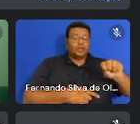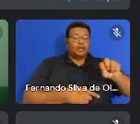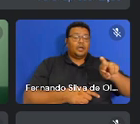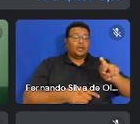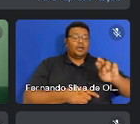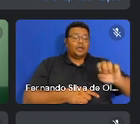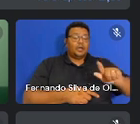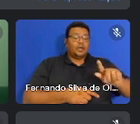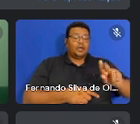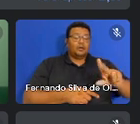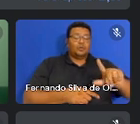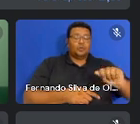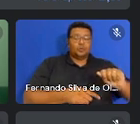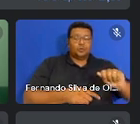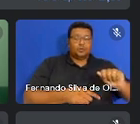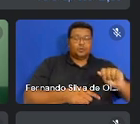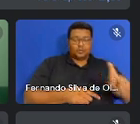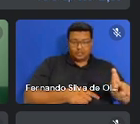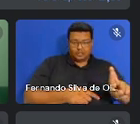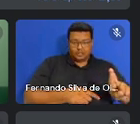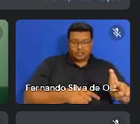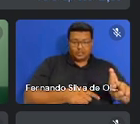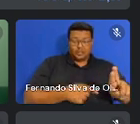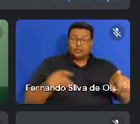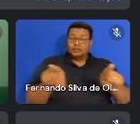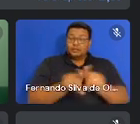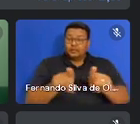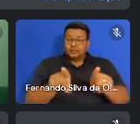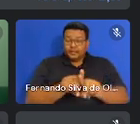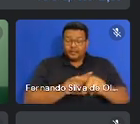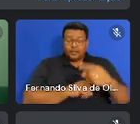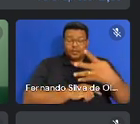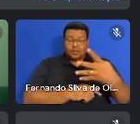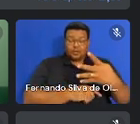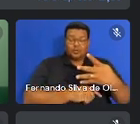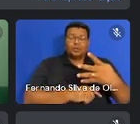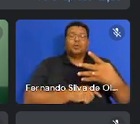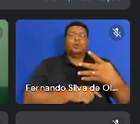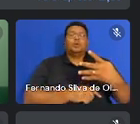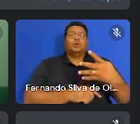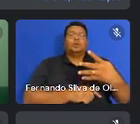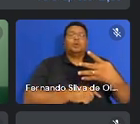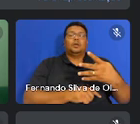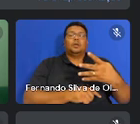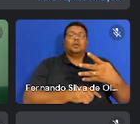regulares, e eu tenho as interseções